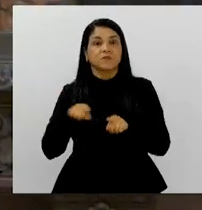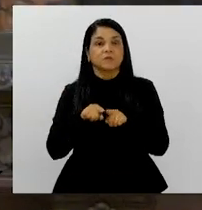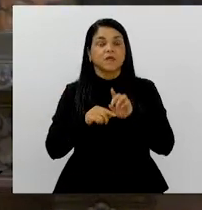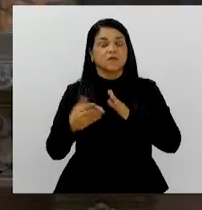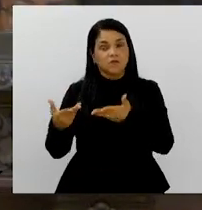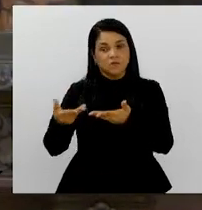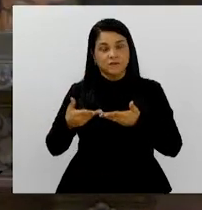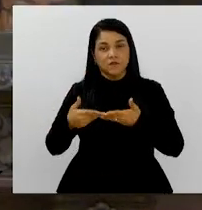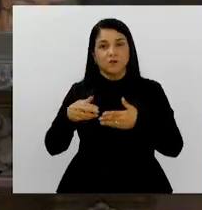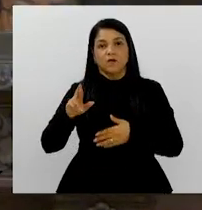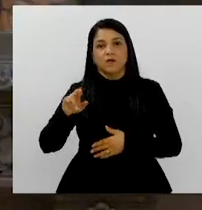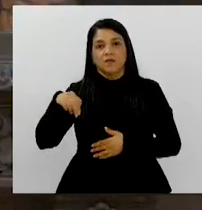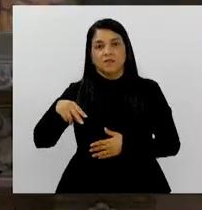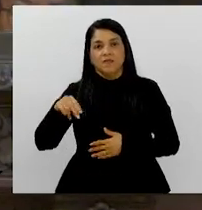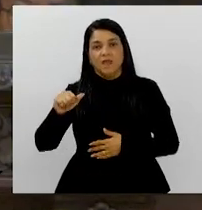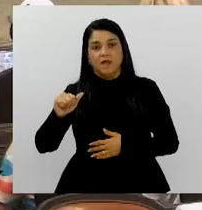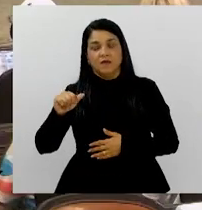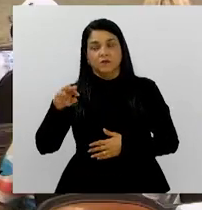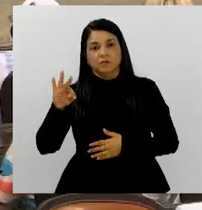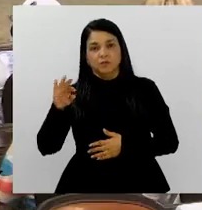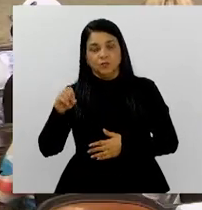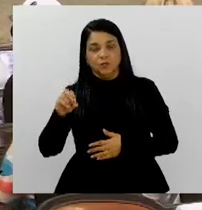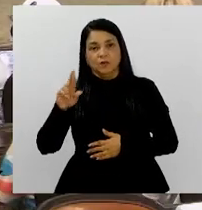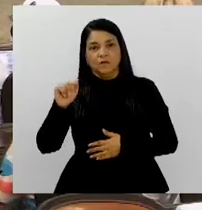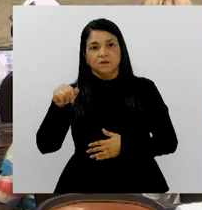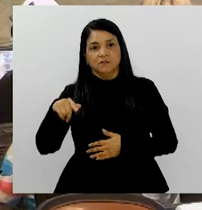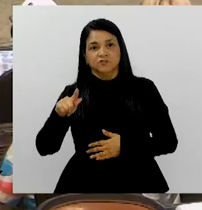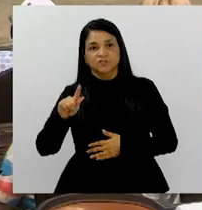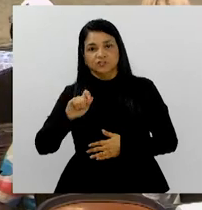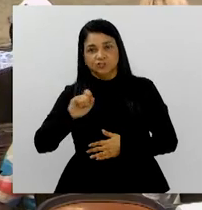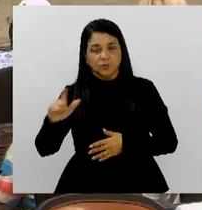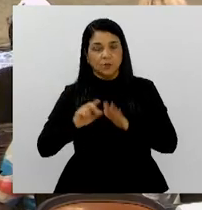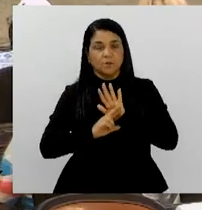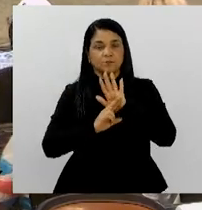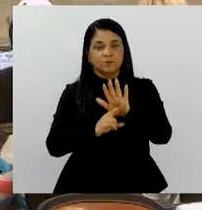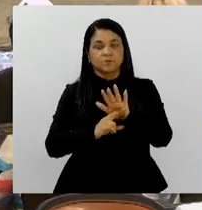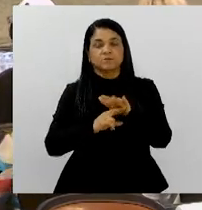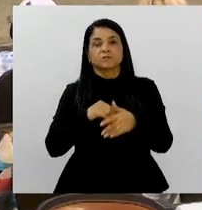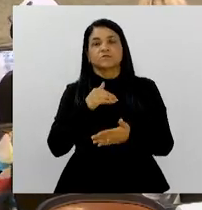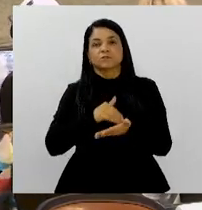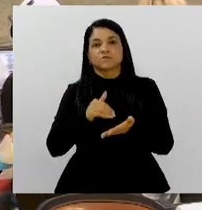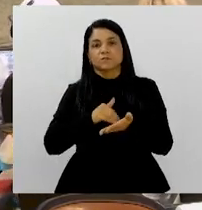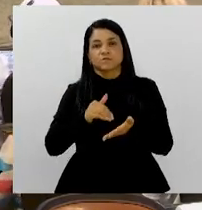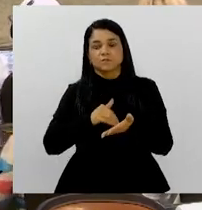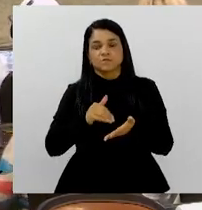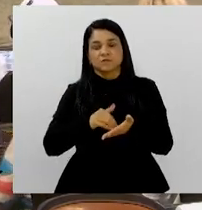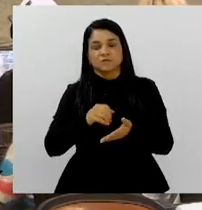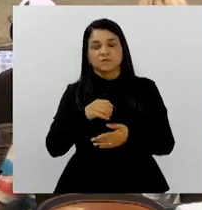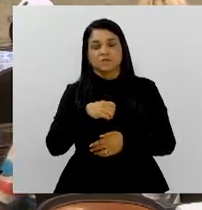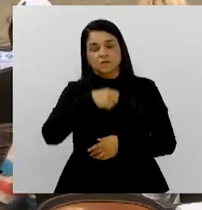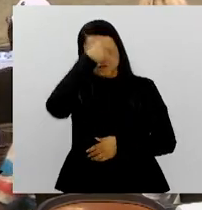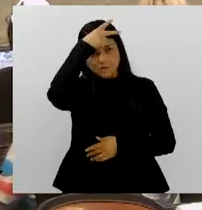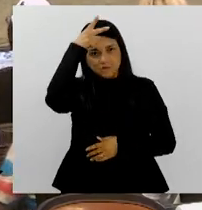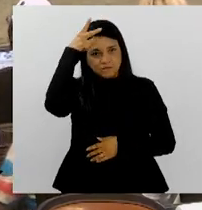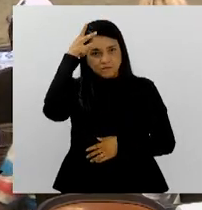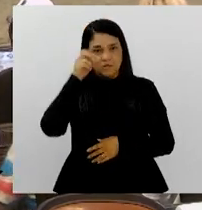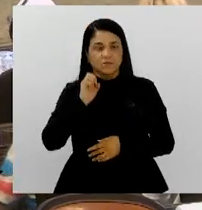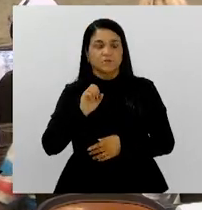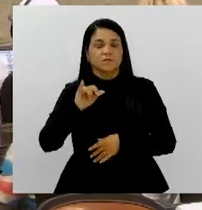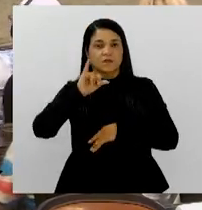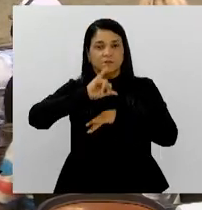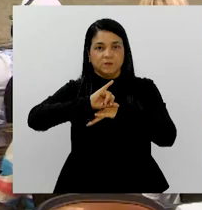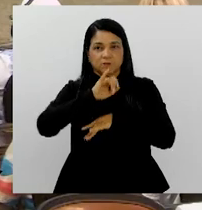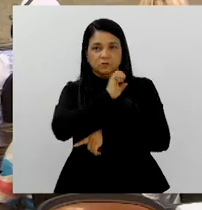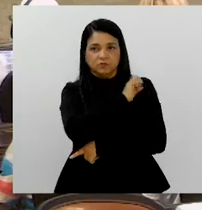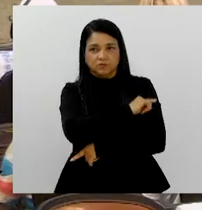o secretário municipal aqui da capital. Boa noite a todas e todos. É profundo orgulho